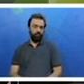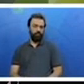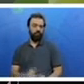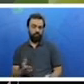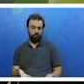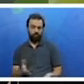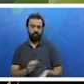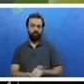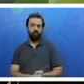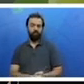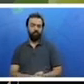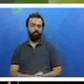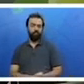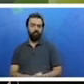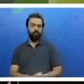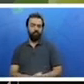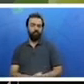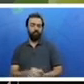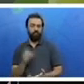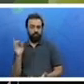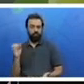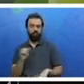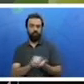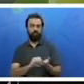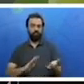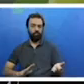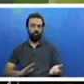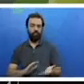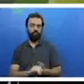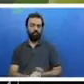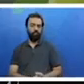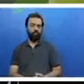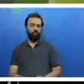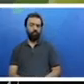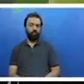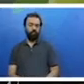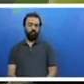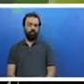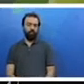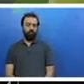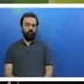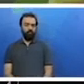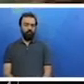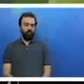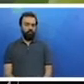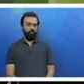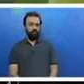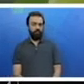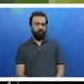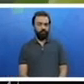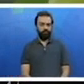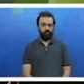Bom, temos esse outro exemplo aqui, para a gente fazer. Bom,